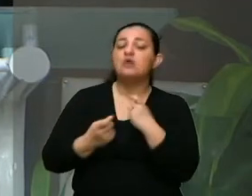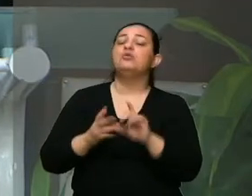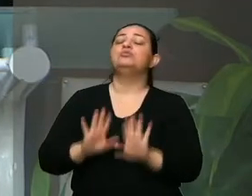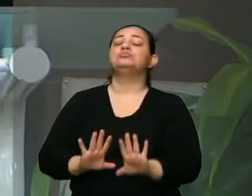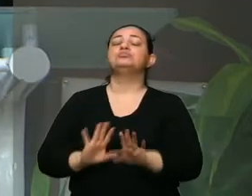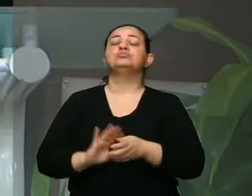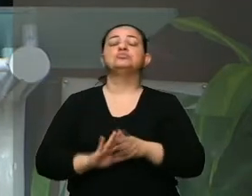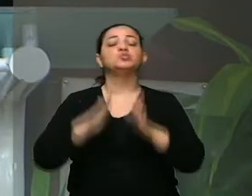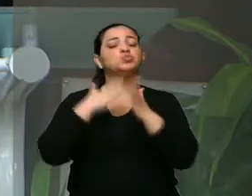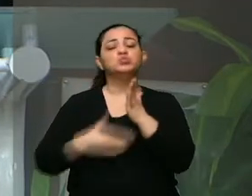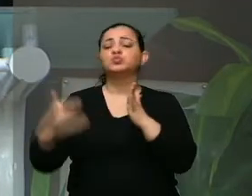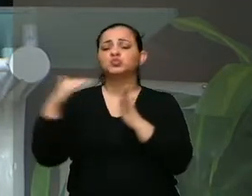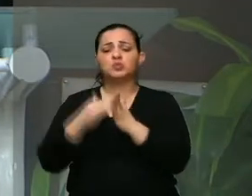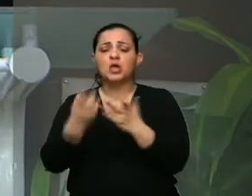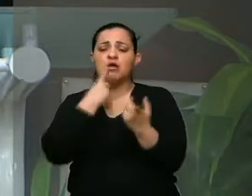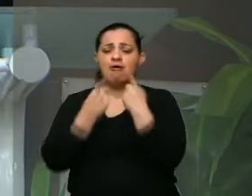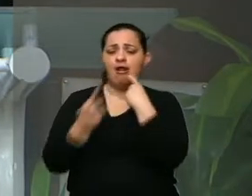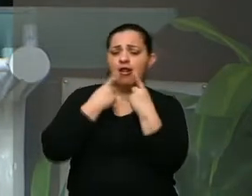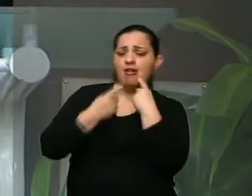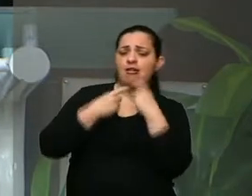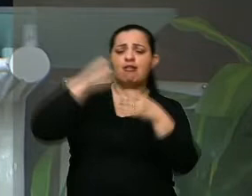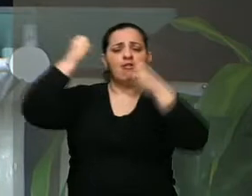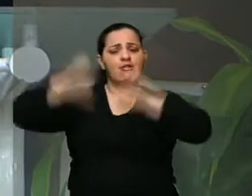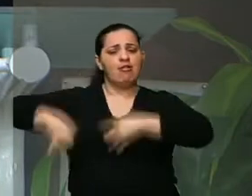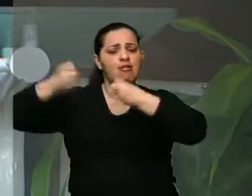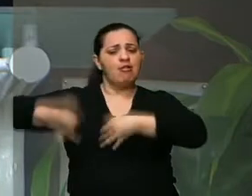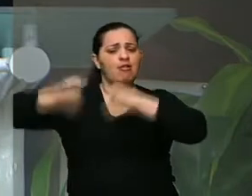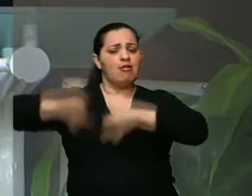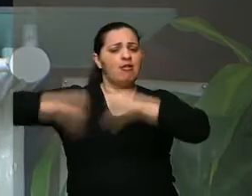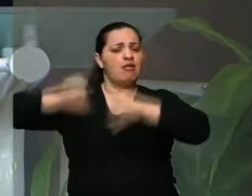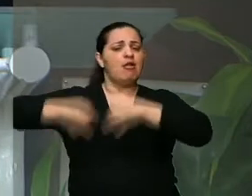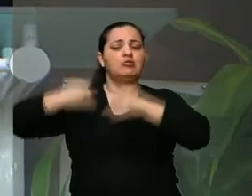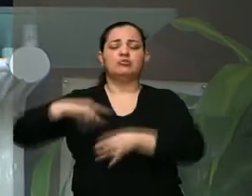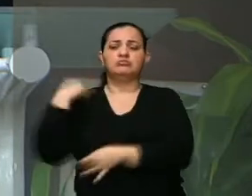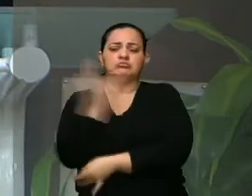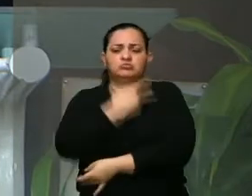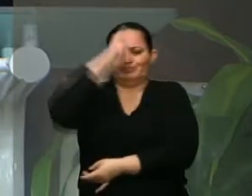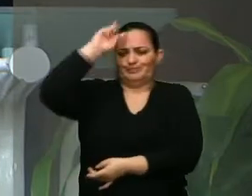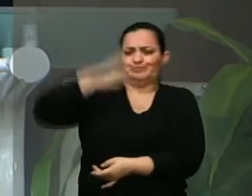tudo temos que há razoável tudo temos que dar a nossa explicação